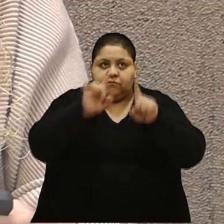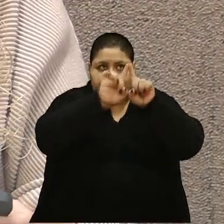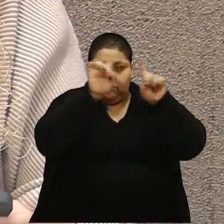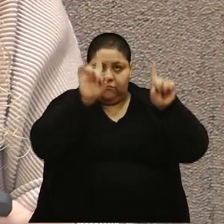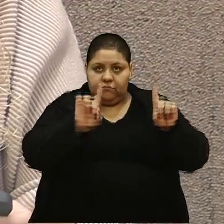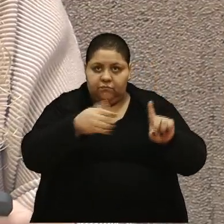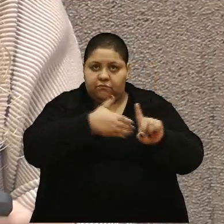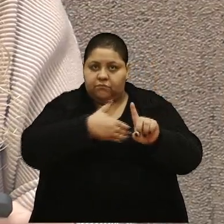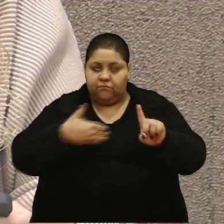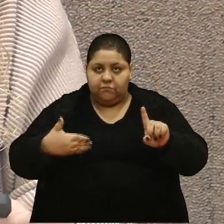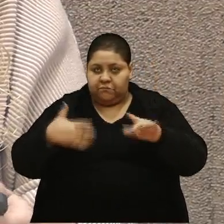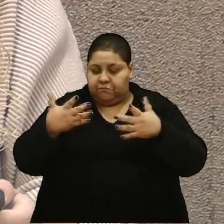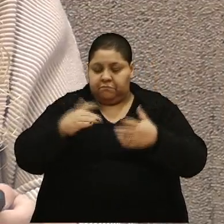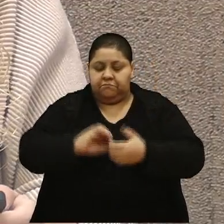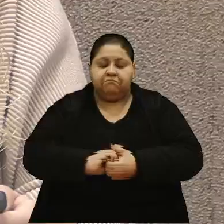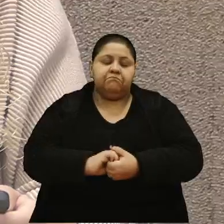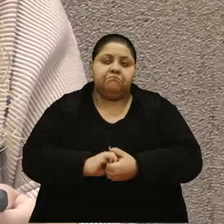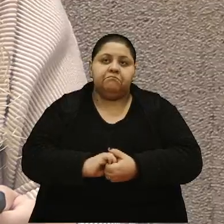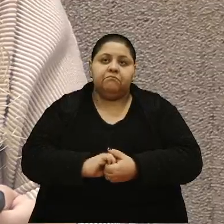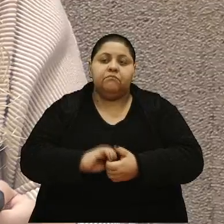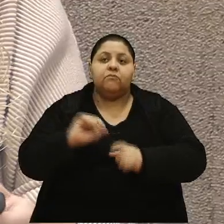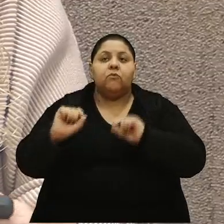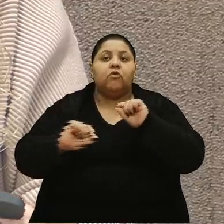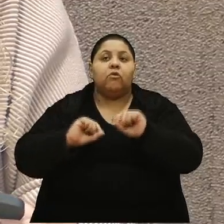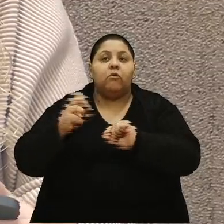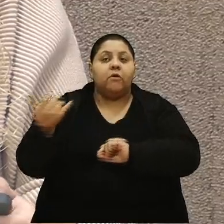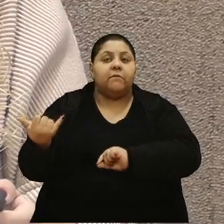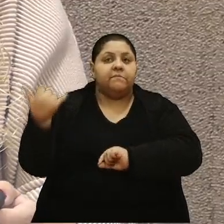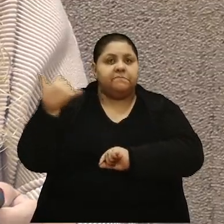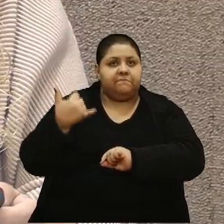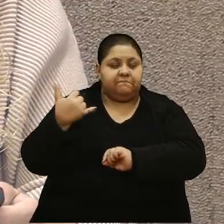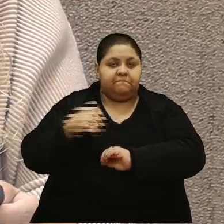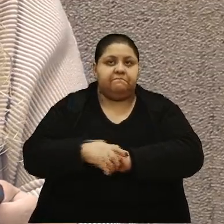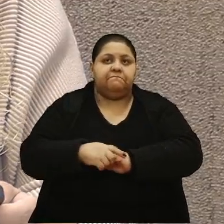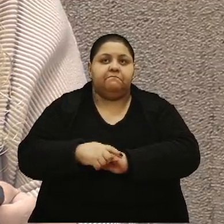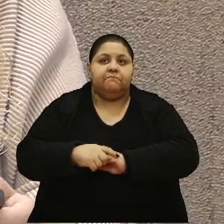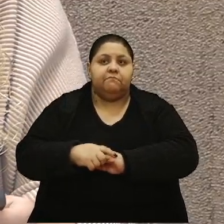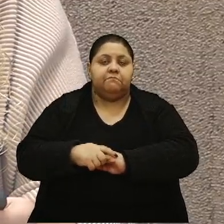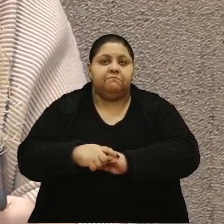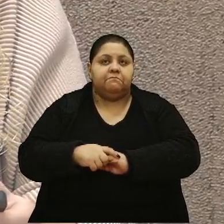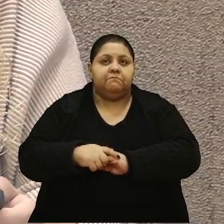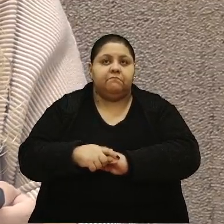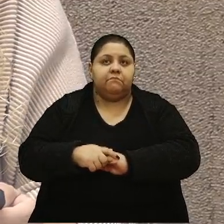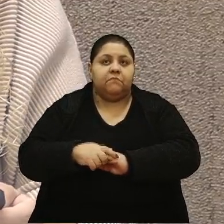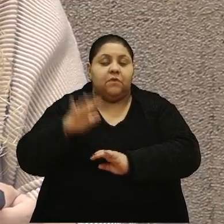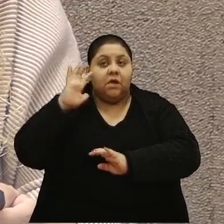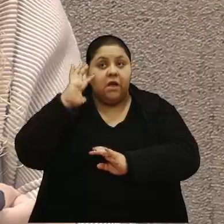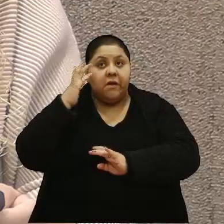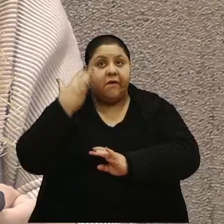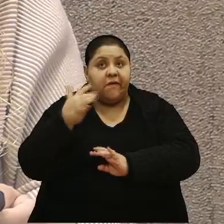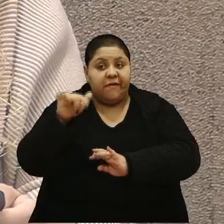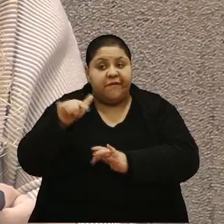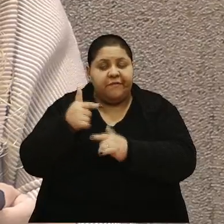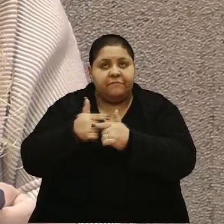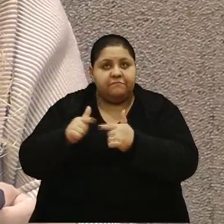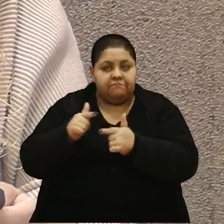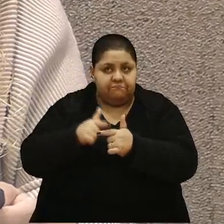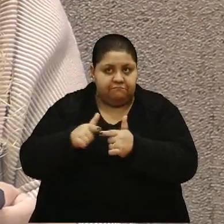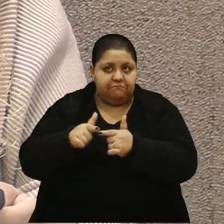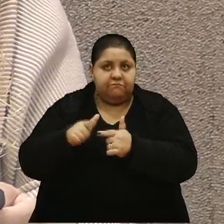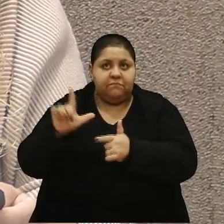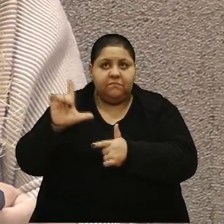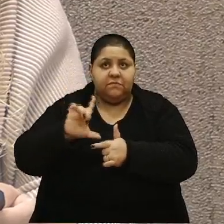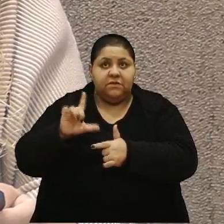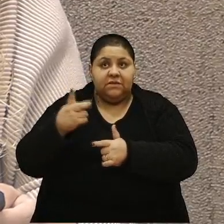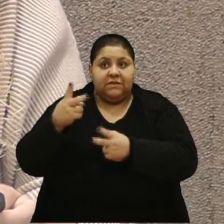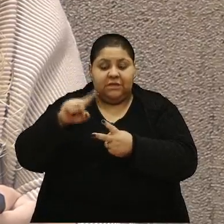os funcionários, enfim, o que foi que me relataram? Eles relataram o seguinte, que para resolver esse problema, existem